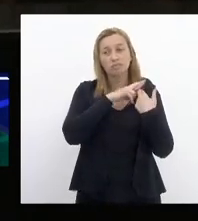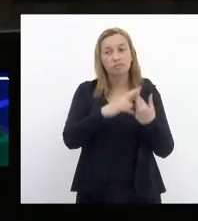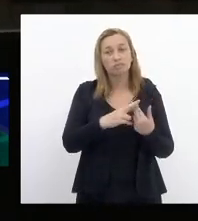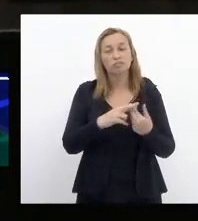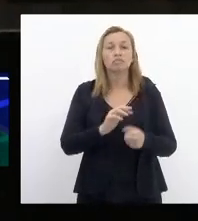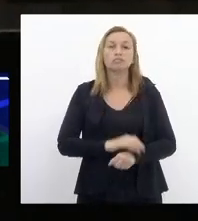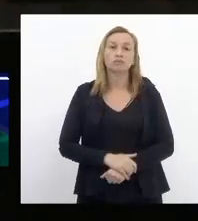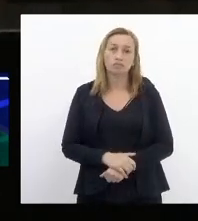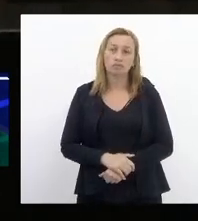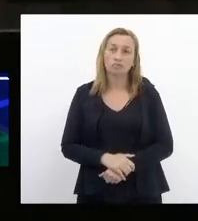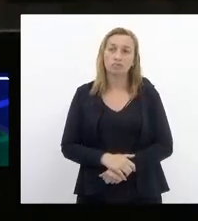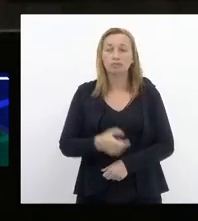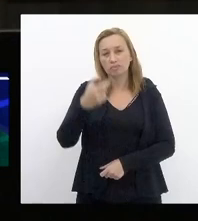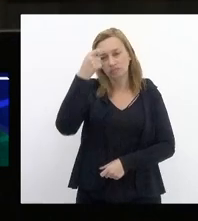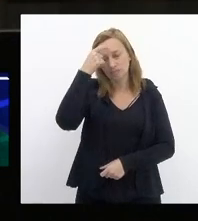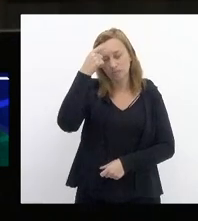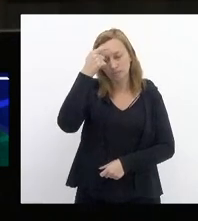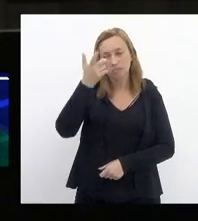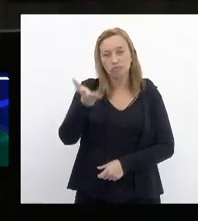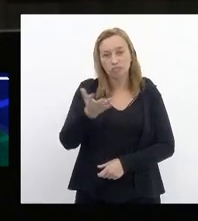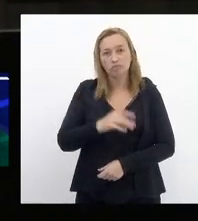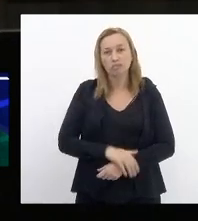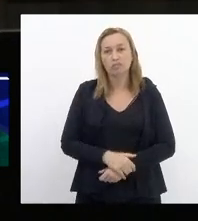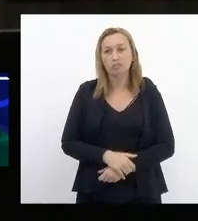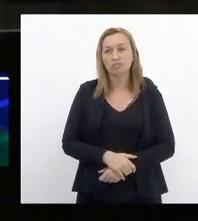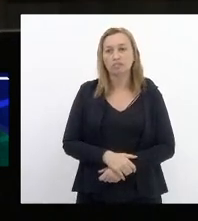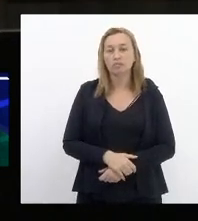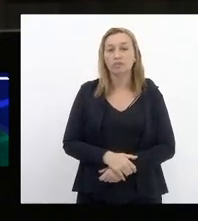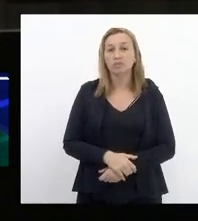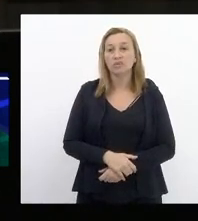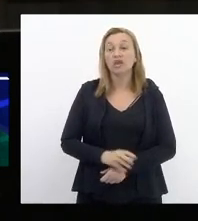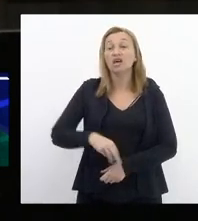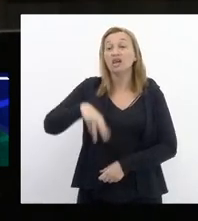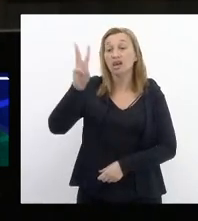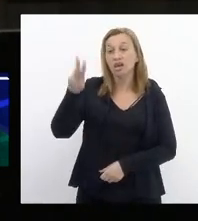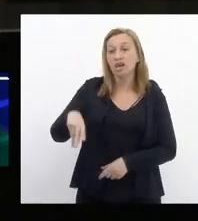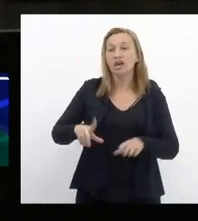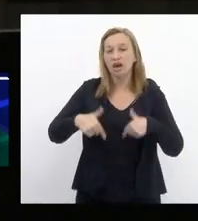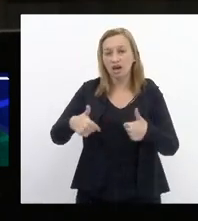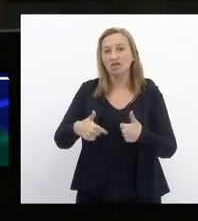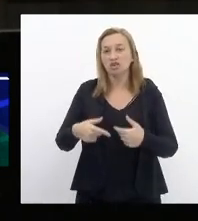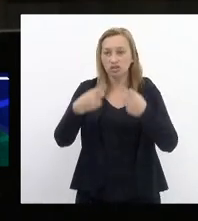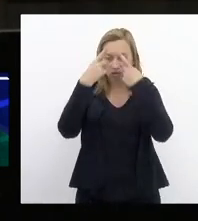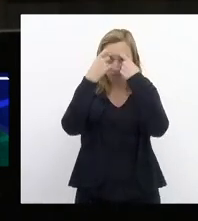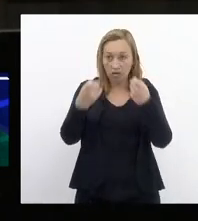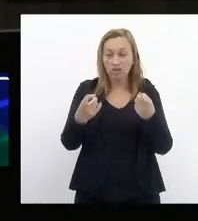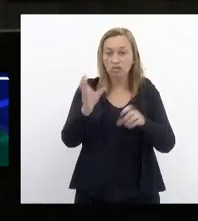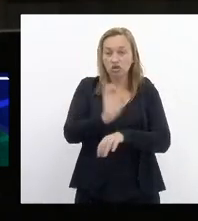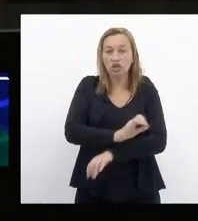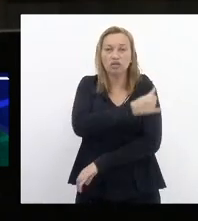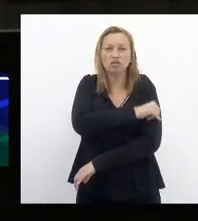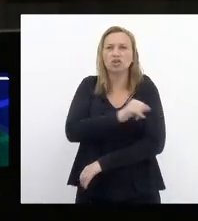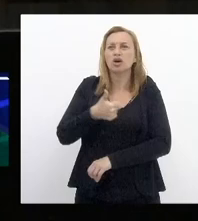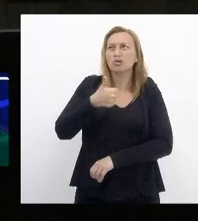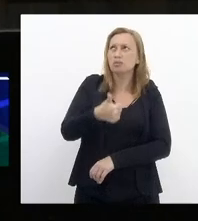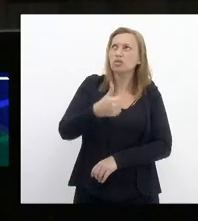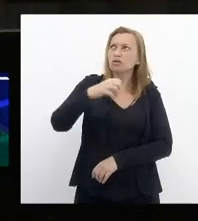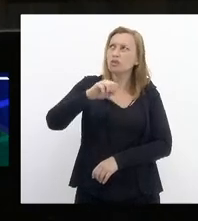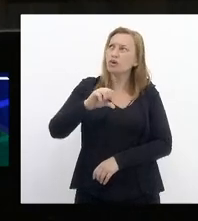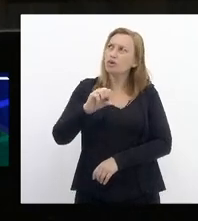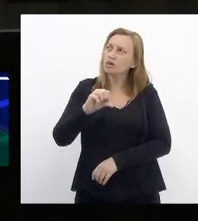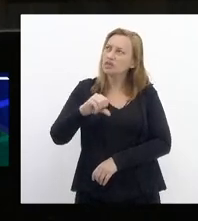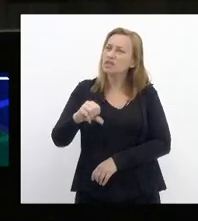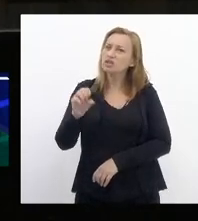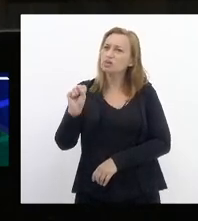responsabilização, reflexão e conscientização dos autores de violência. O Estado do Rio de Janeiro, desde